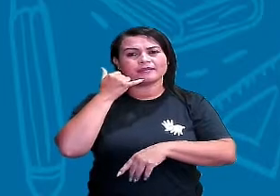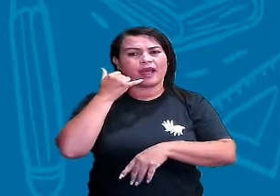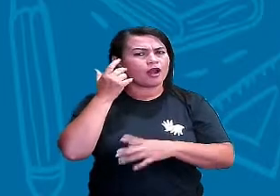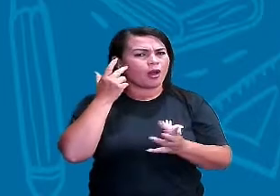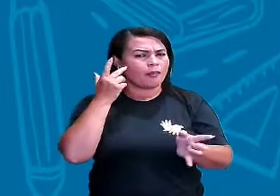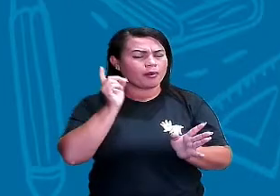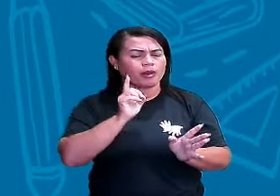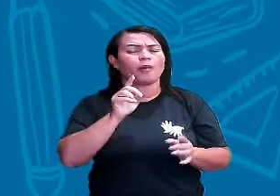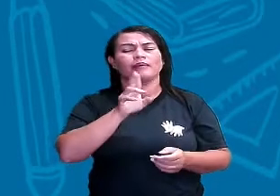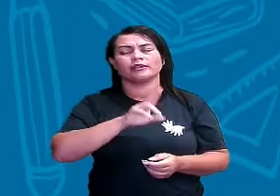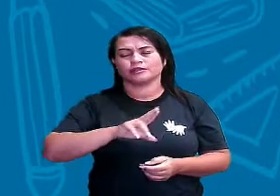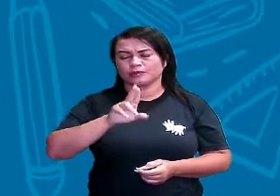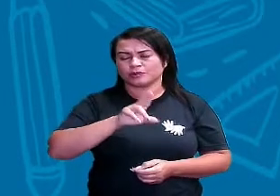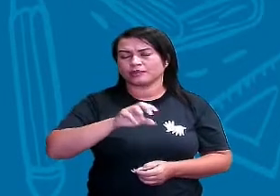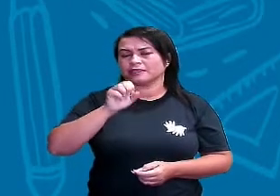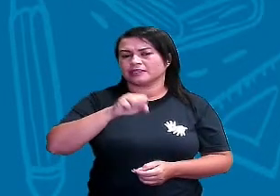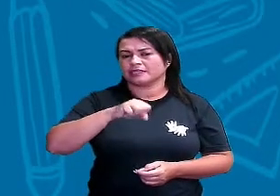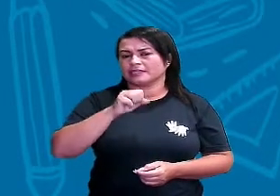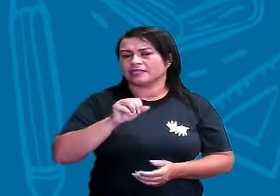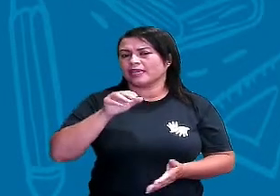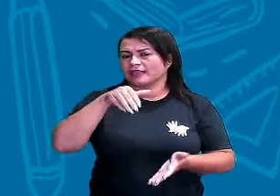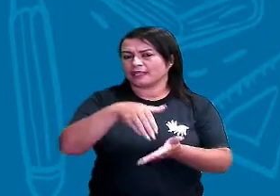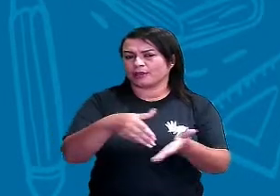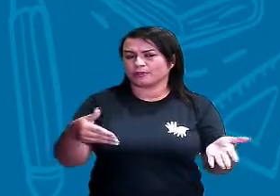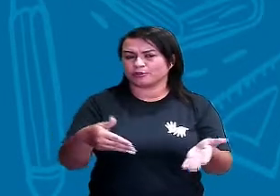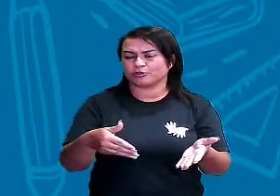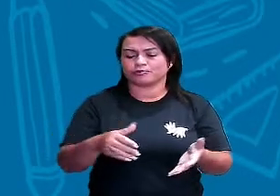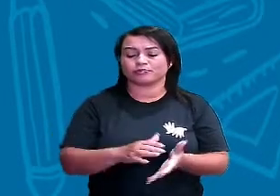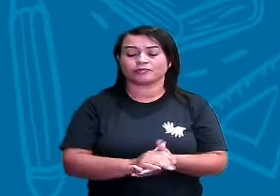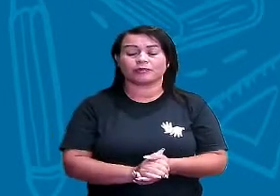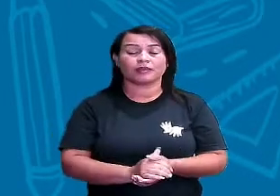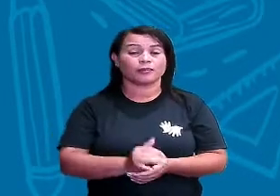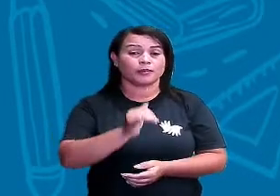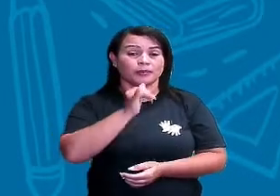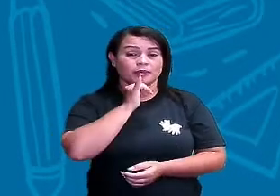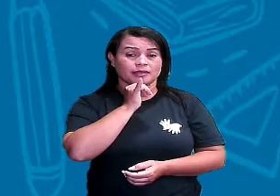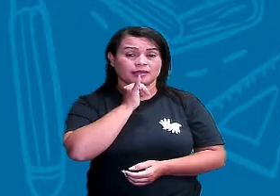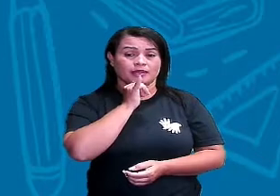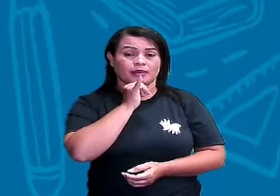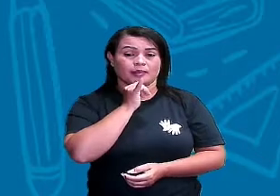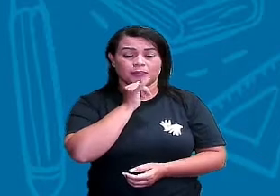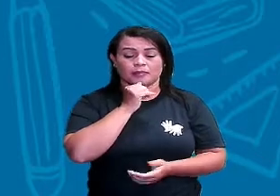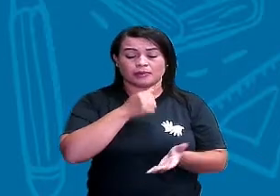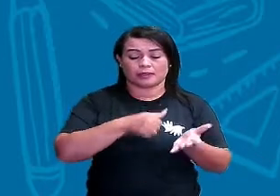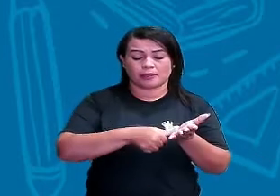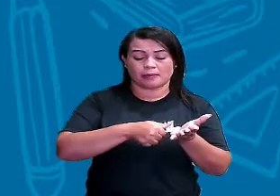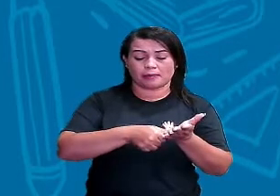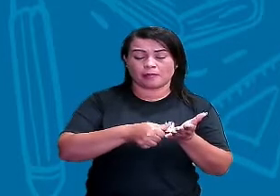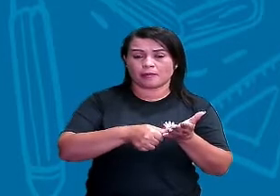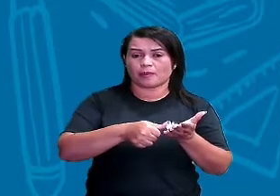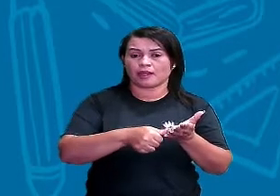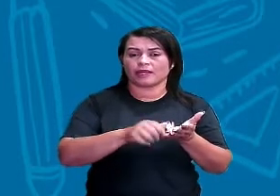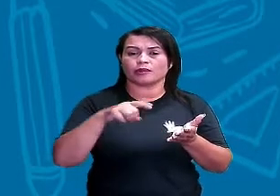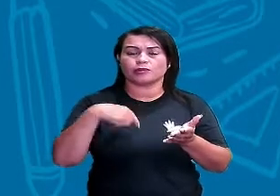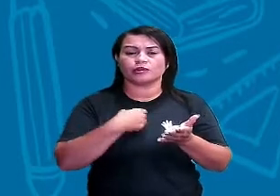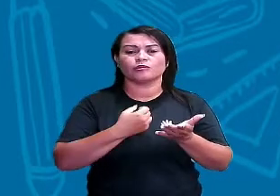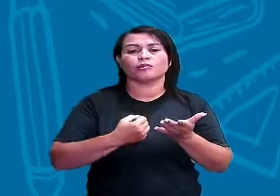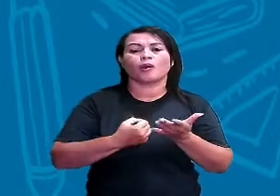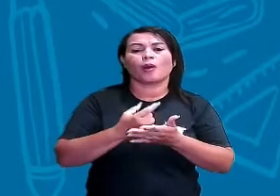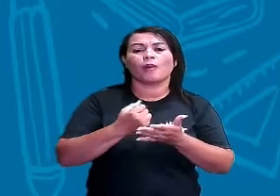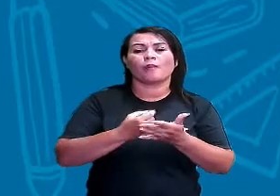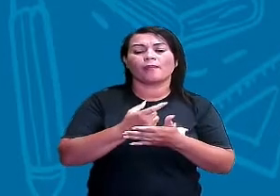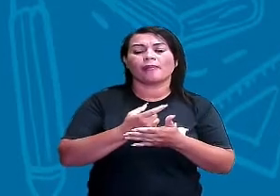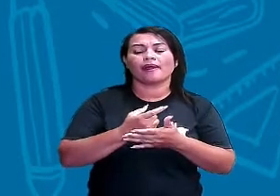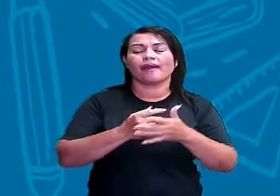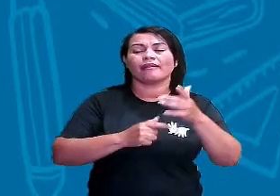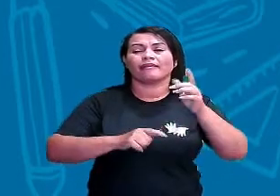ainda assim a gente usa essas unidades de medidas, tá certo? Então, um exemplo da polegadas é quando a gente vai comprar a